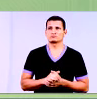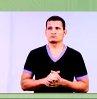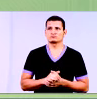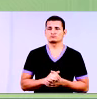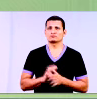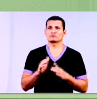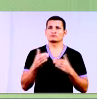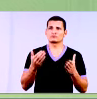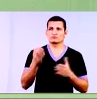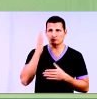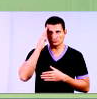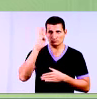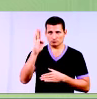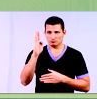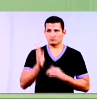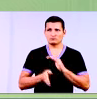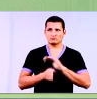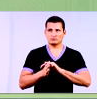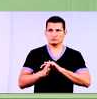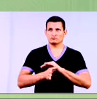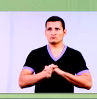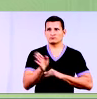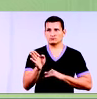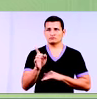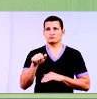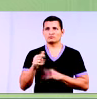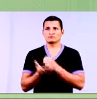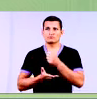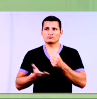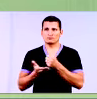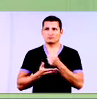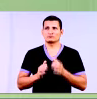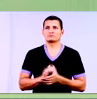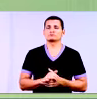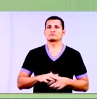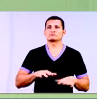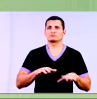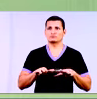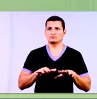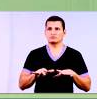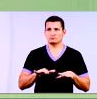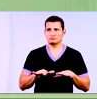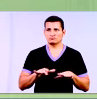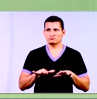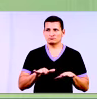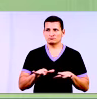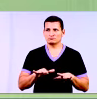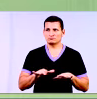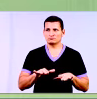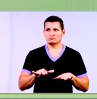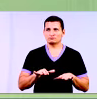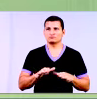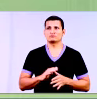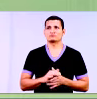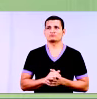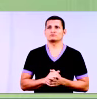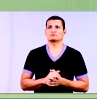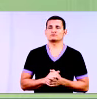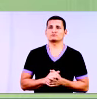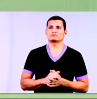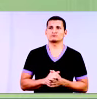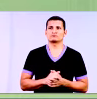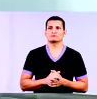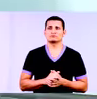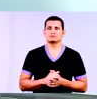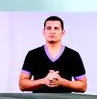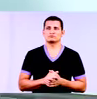Quais são os principais dispositivos de entrada? São os mais básicos, né, Thiago? Dispositivos de entrada mais básicos são aqueles dispositivos que a gente pega